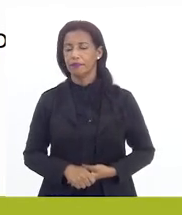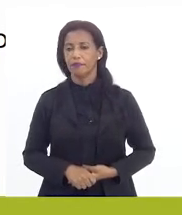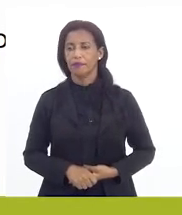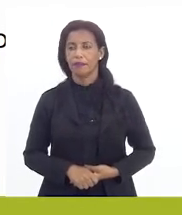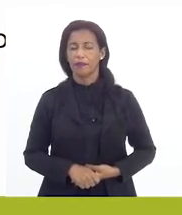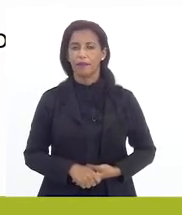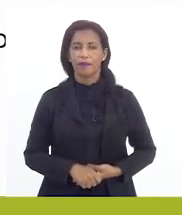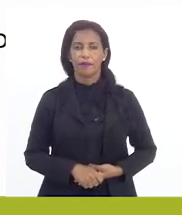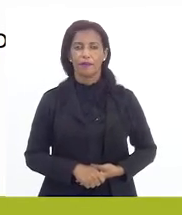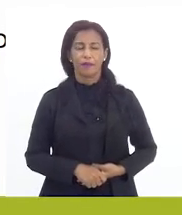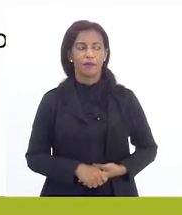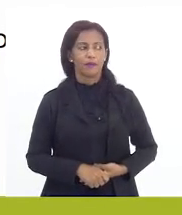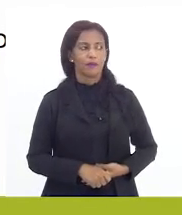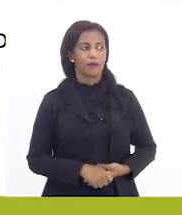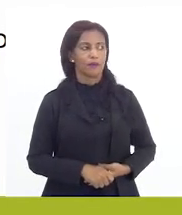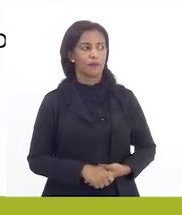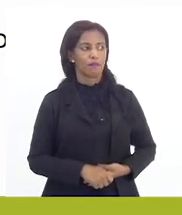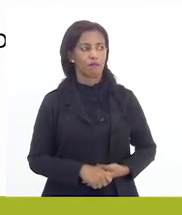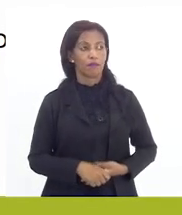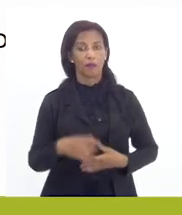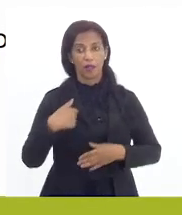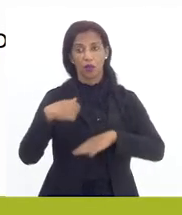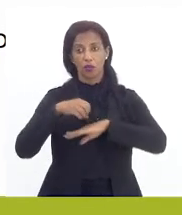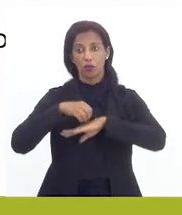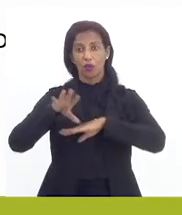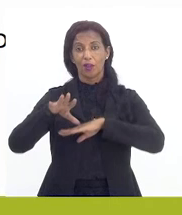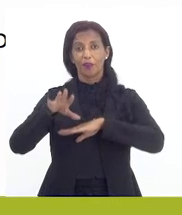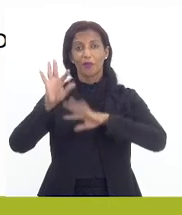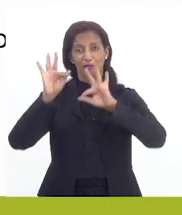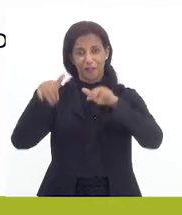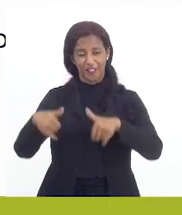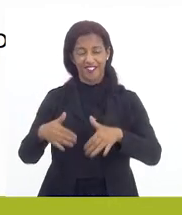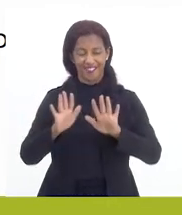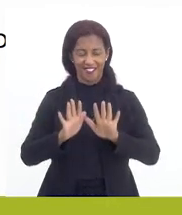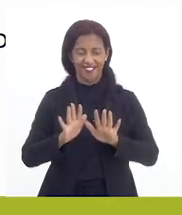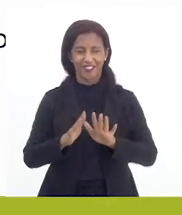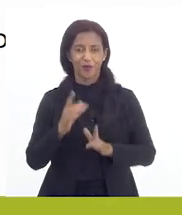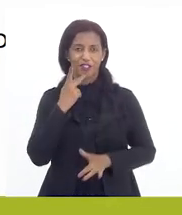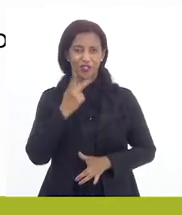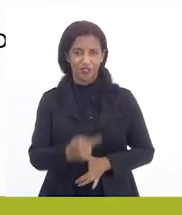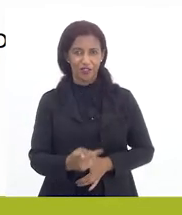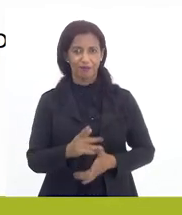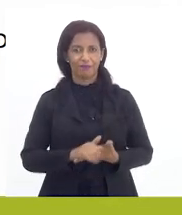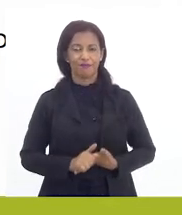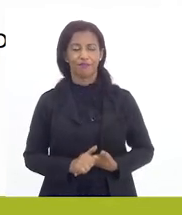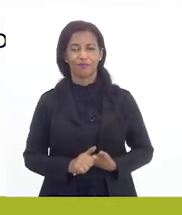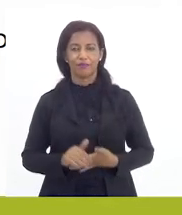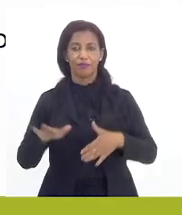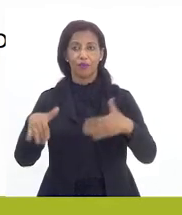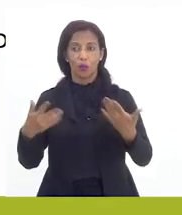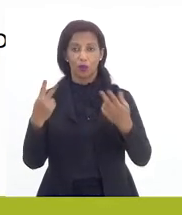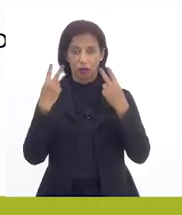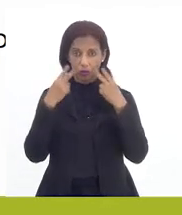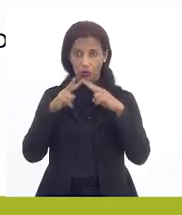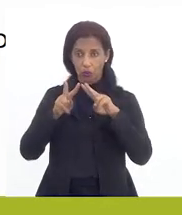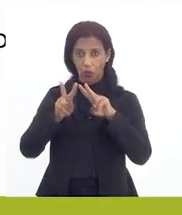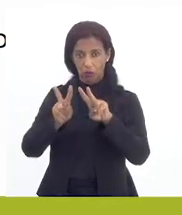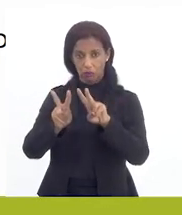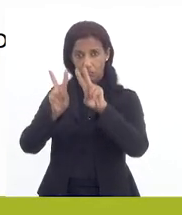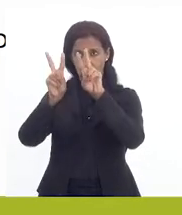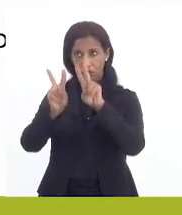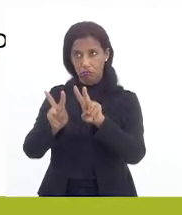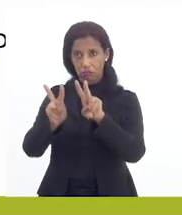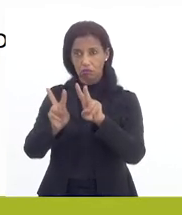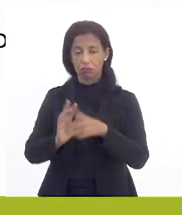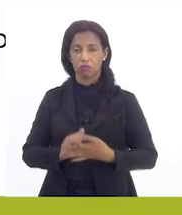e aí eu já tô eu já tô encaminhando para o fim presidentes mas o que a gente quer dizer o seguinte quando a gente olha